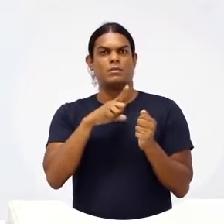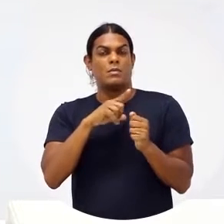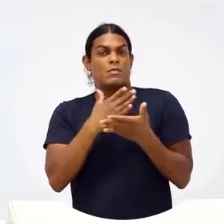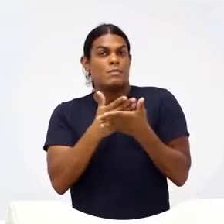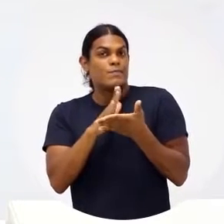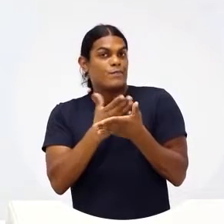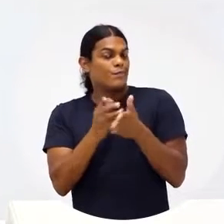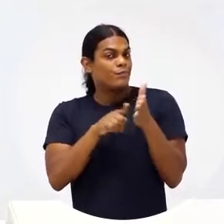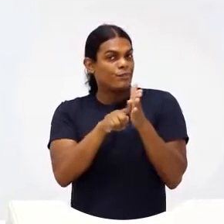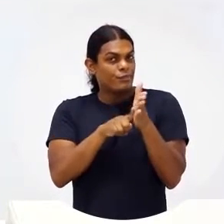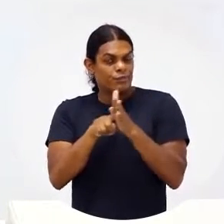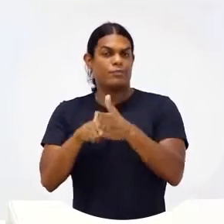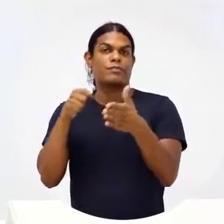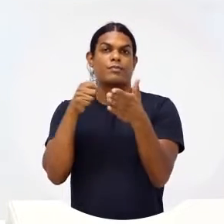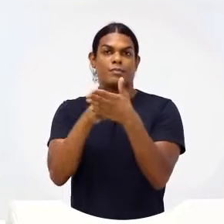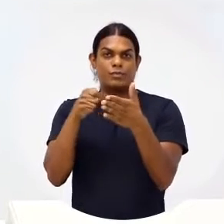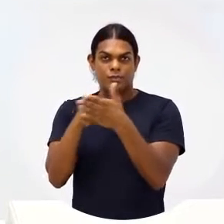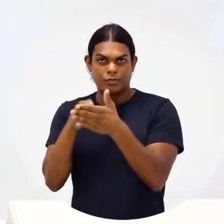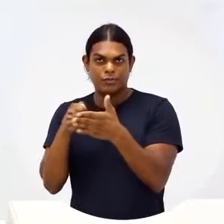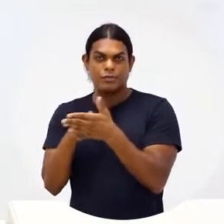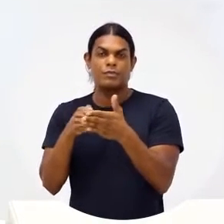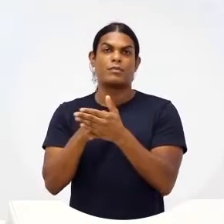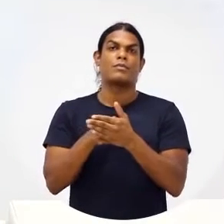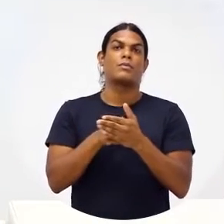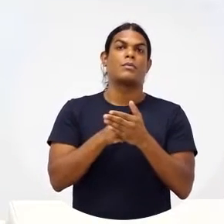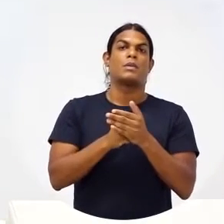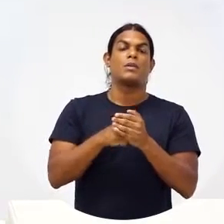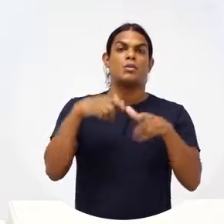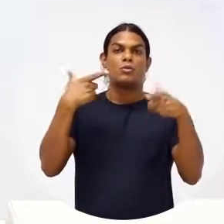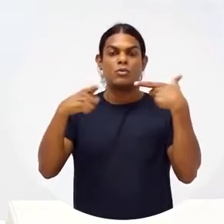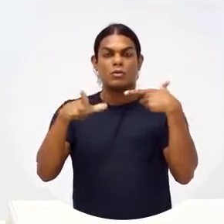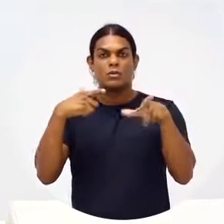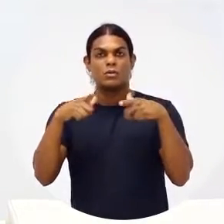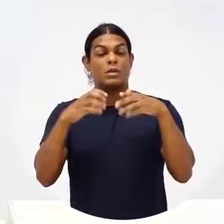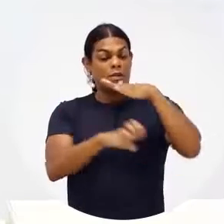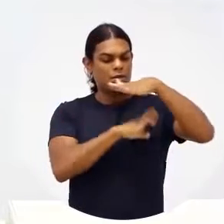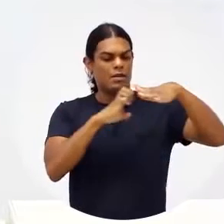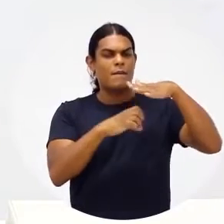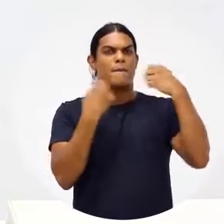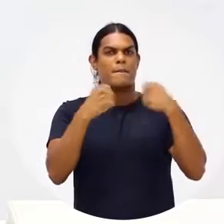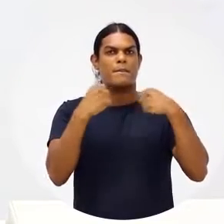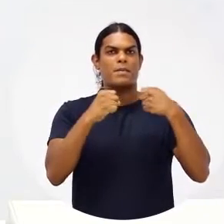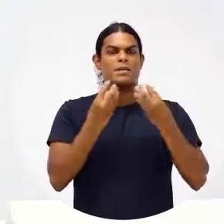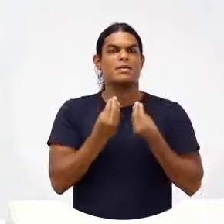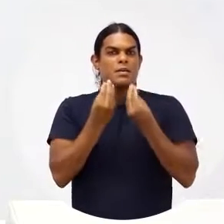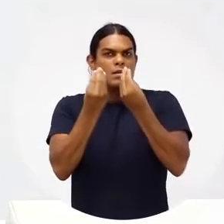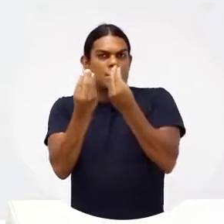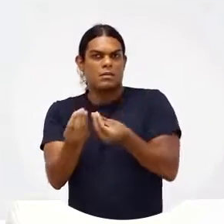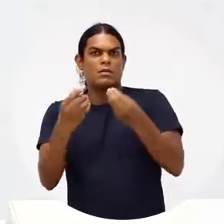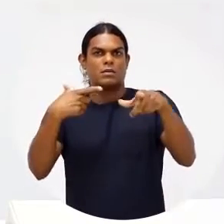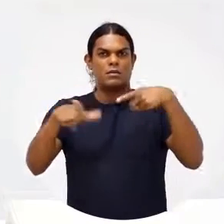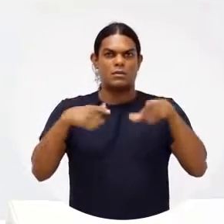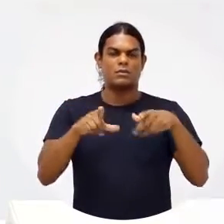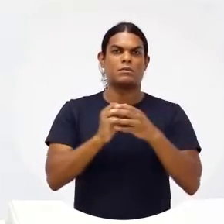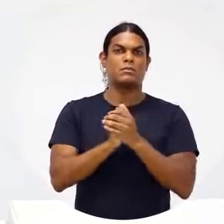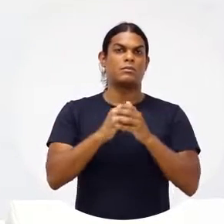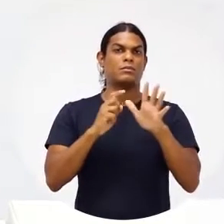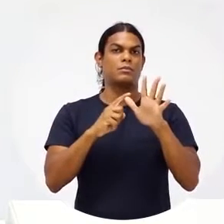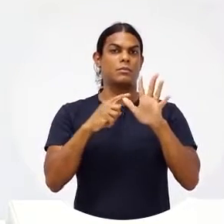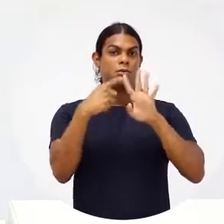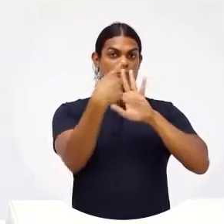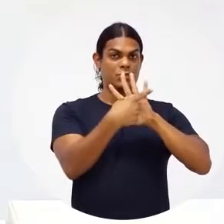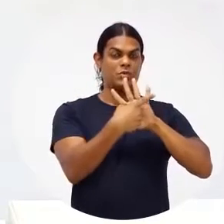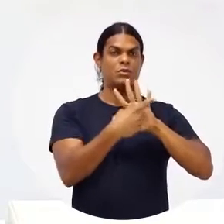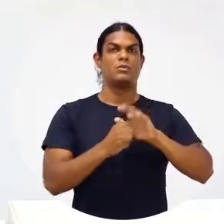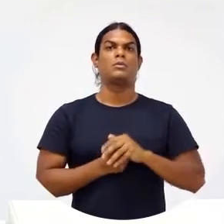alguns exames obrigatórios, tá? Que o empregador ele deve fornecer para os seus funcionários. São 5 exames.